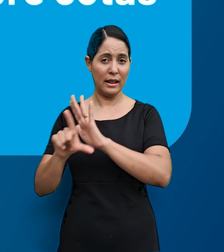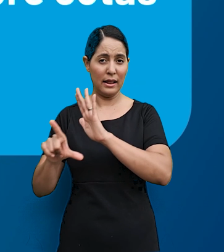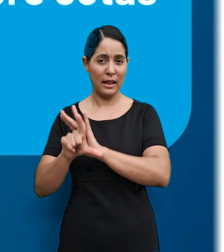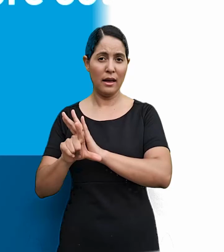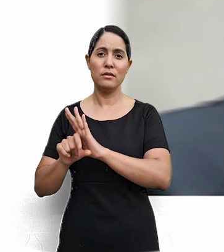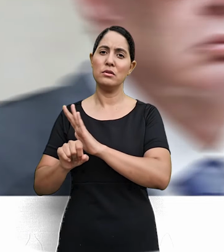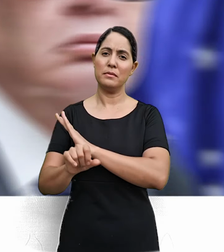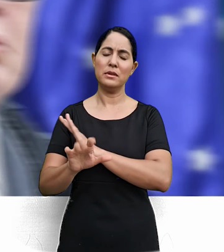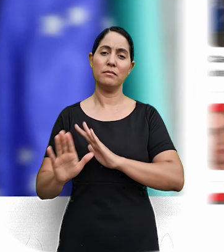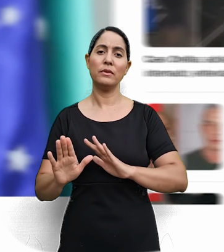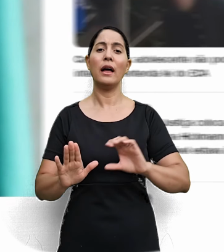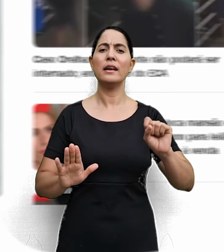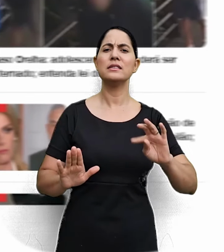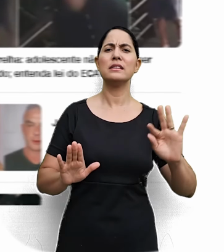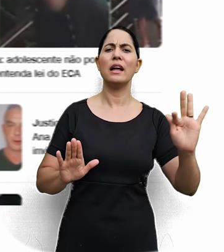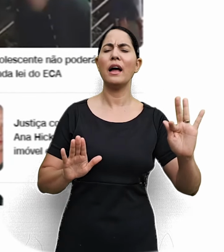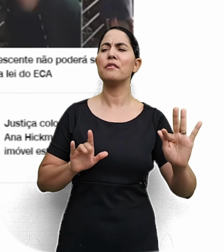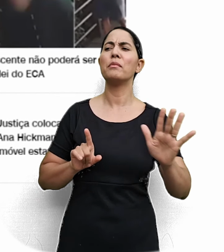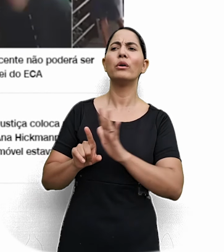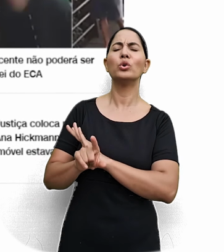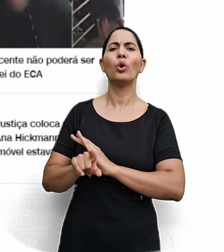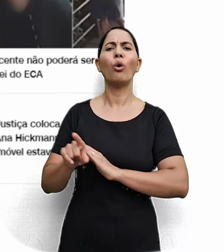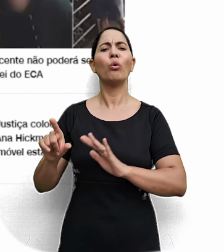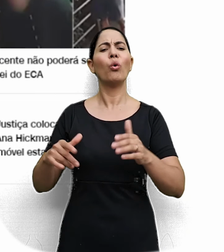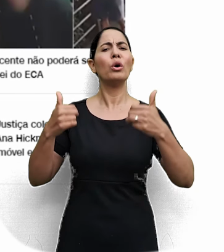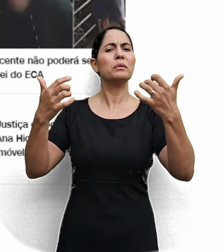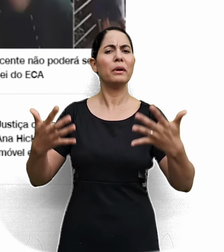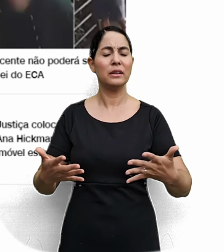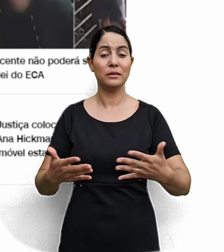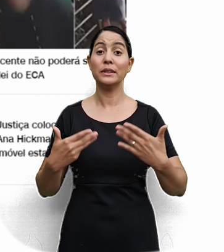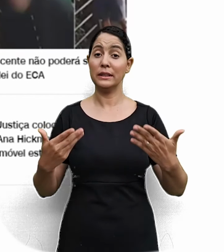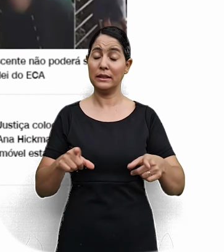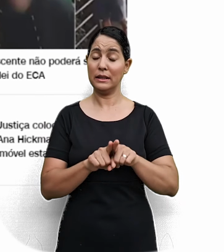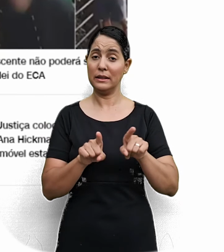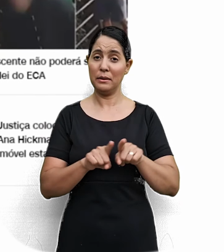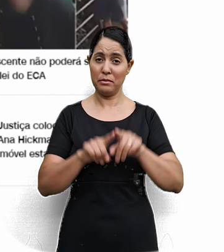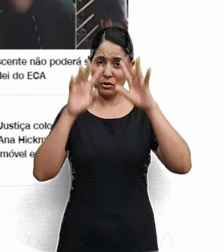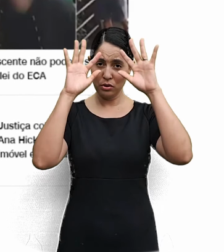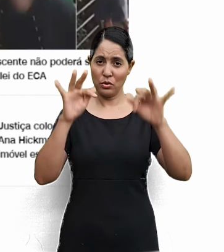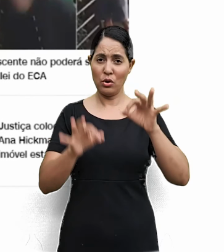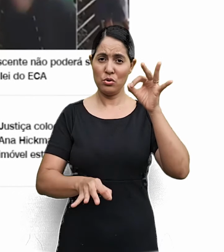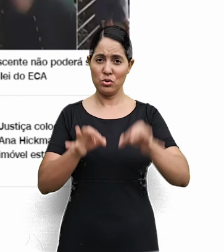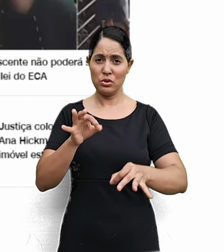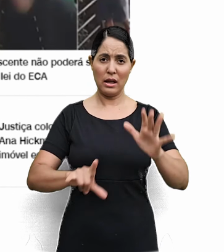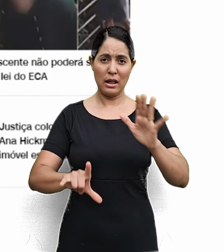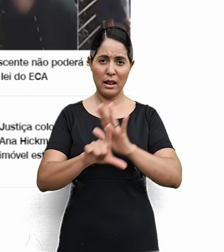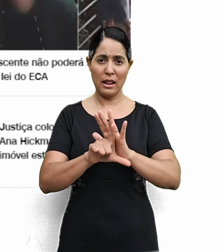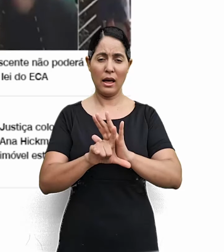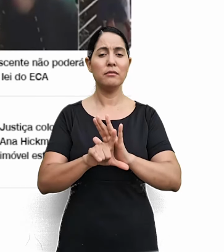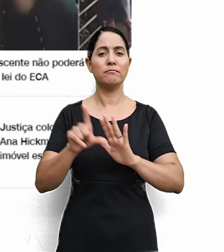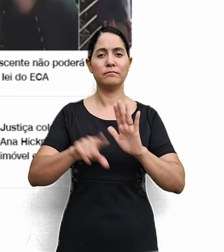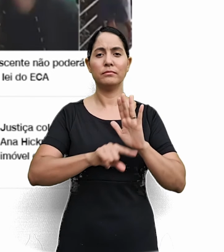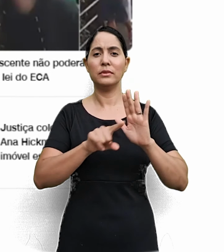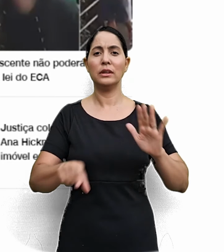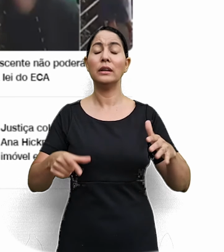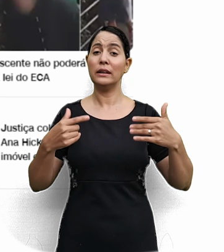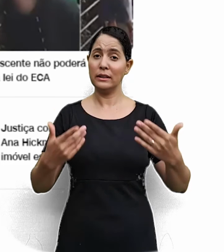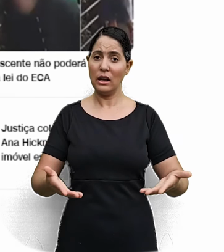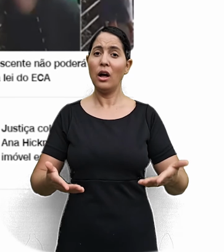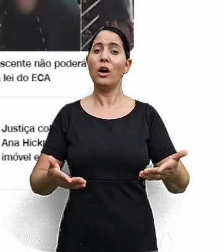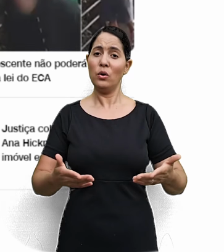ao STF. O Supremo cobrou explicações ao Estado e o Tribunal de Justiça de Santa Catarina suspendeu a lei. A política